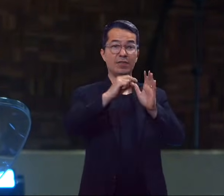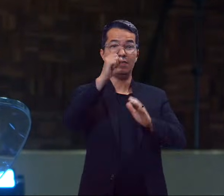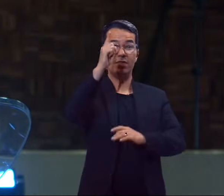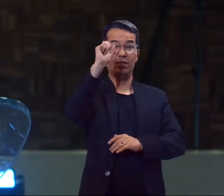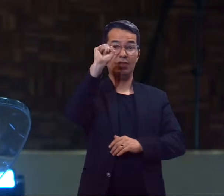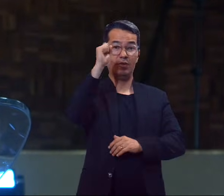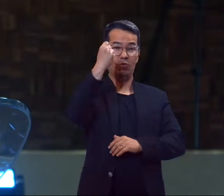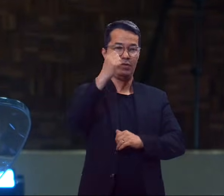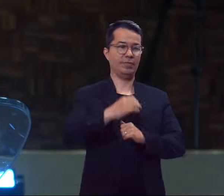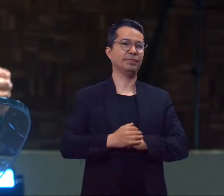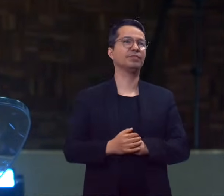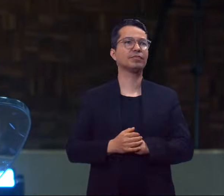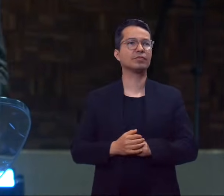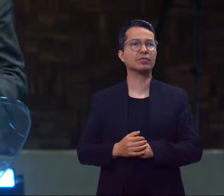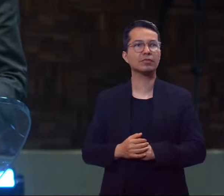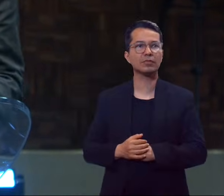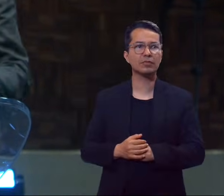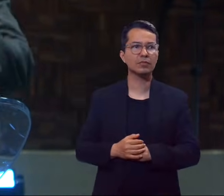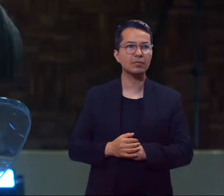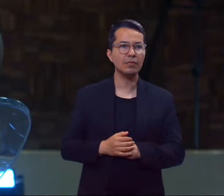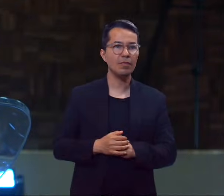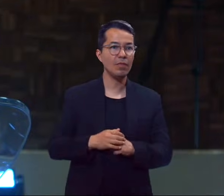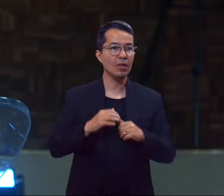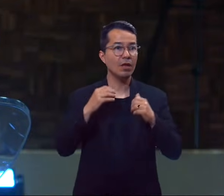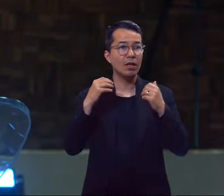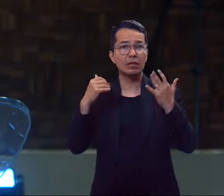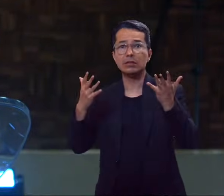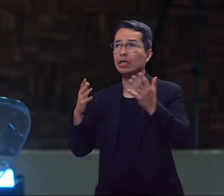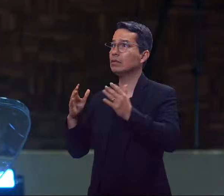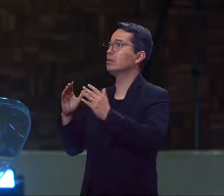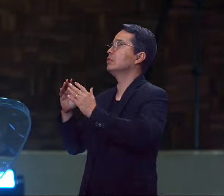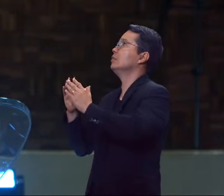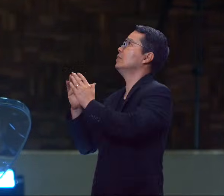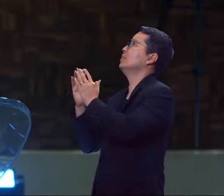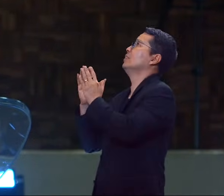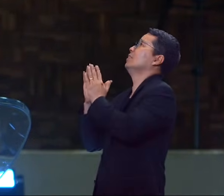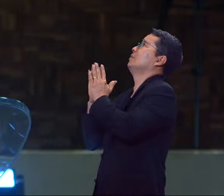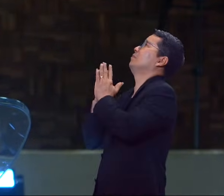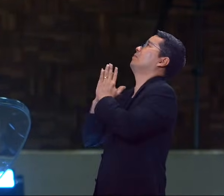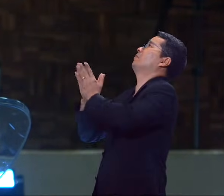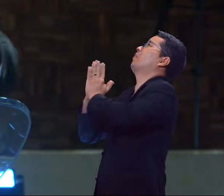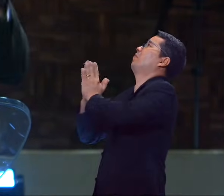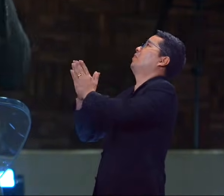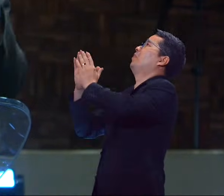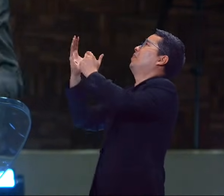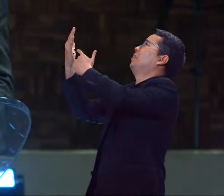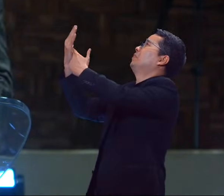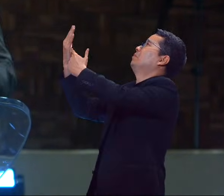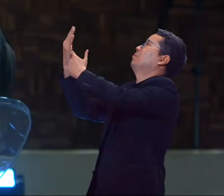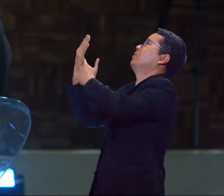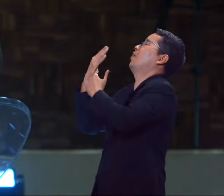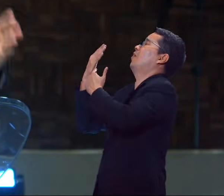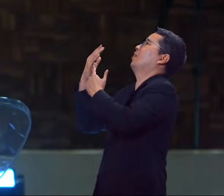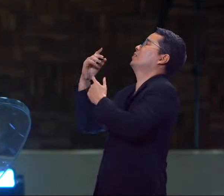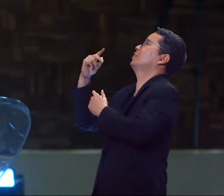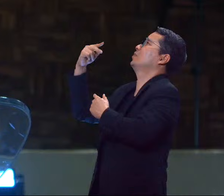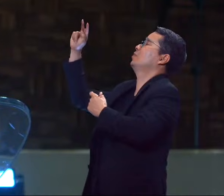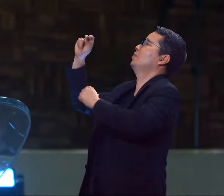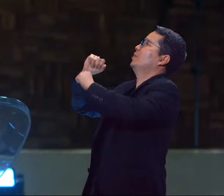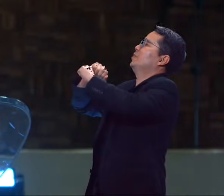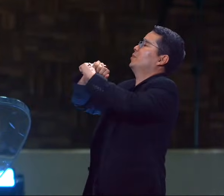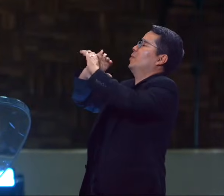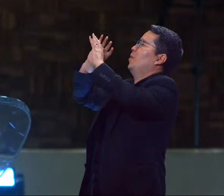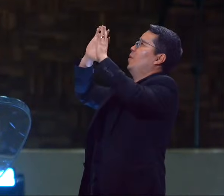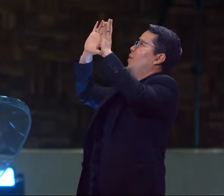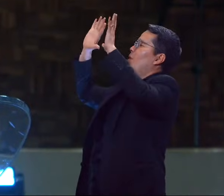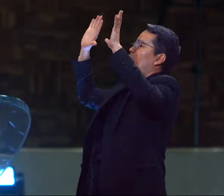18. Então ele disse: rogo-te que me mostres a tua glória.